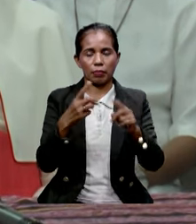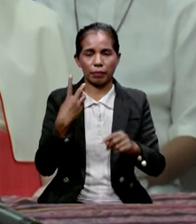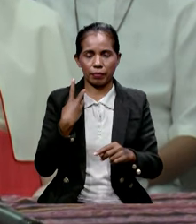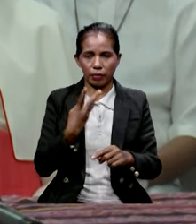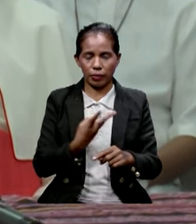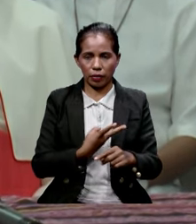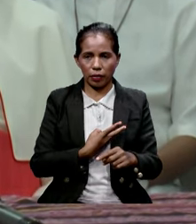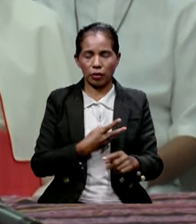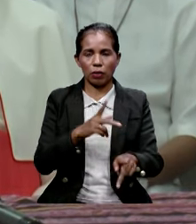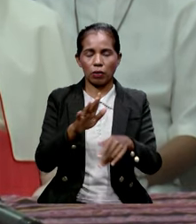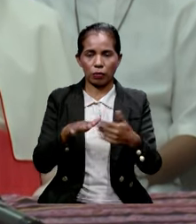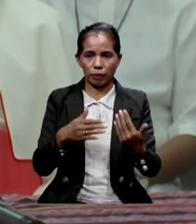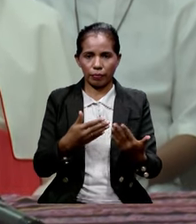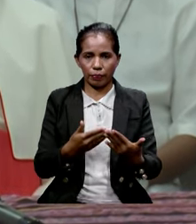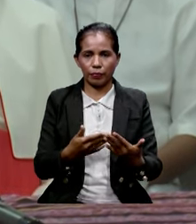responder as perguntas.